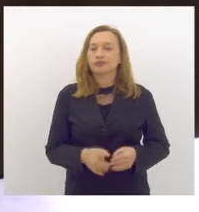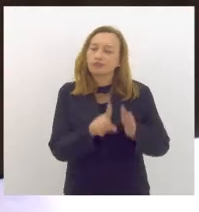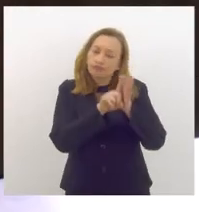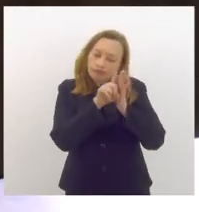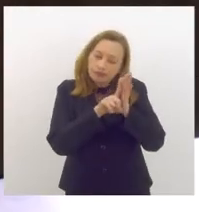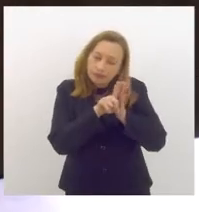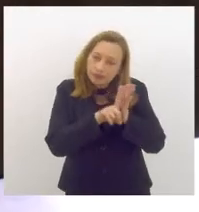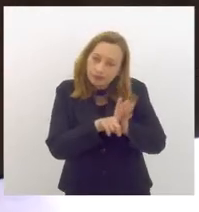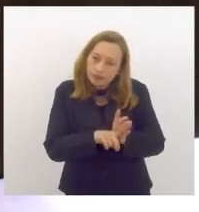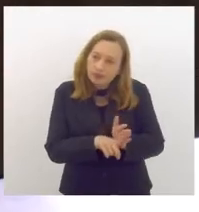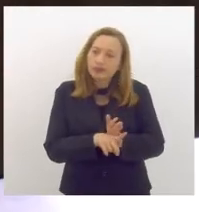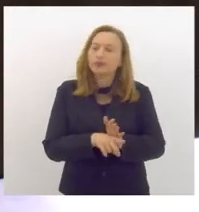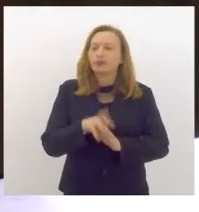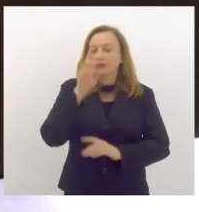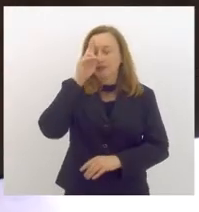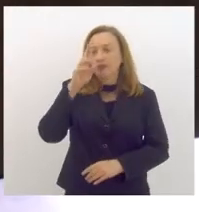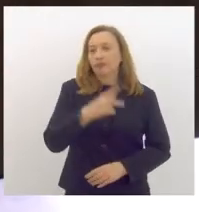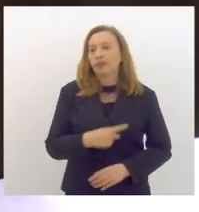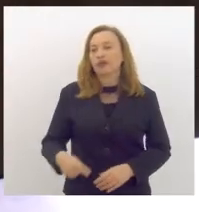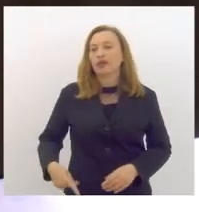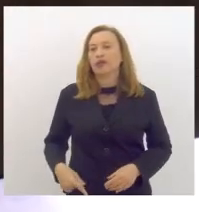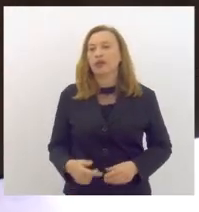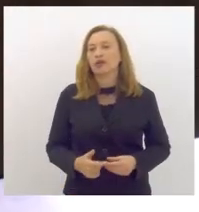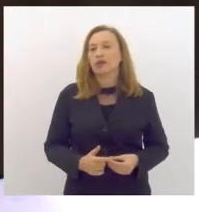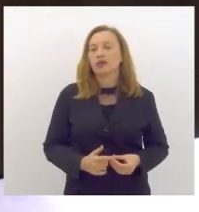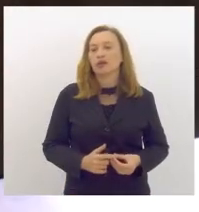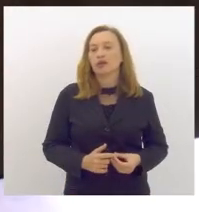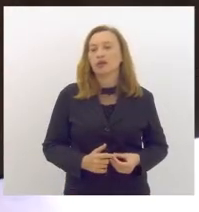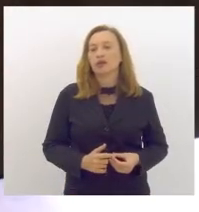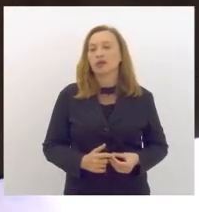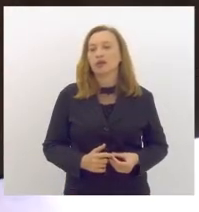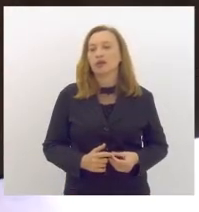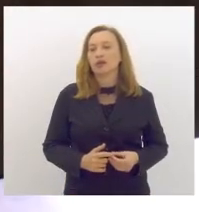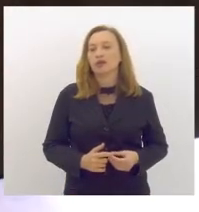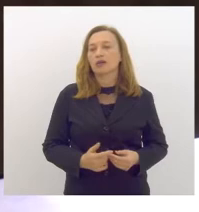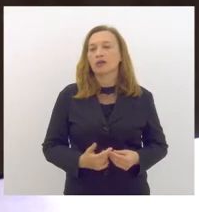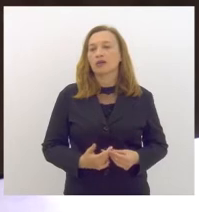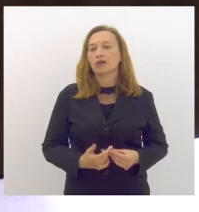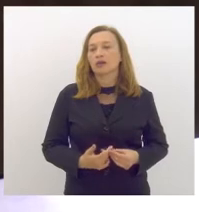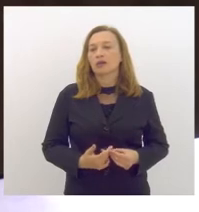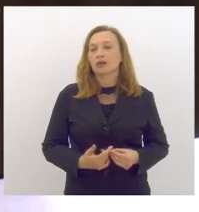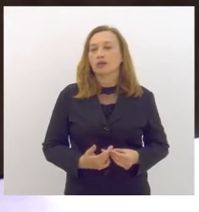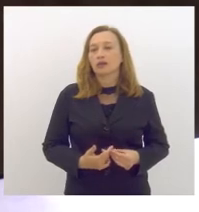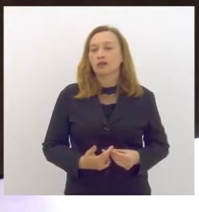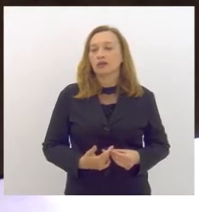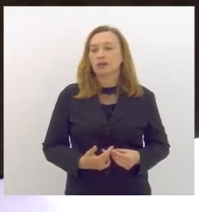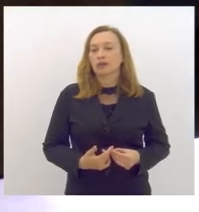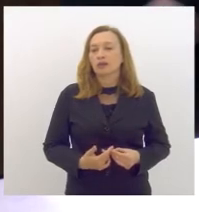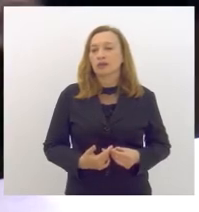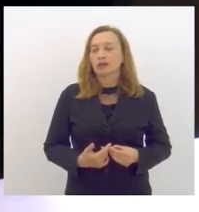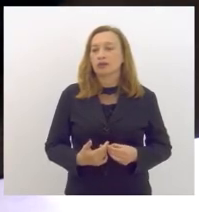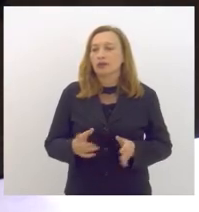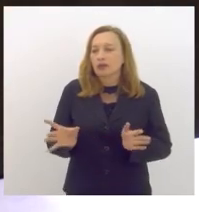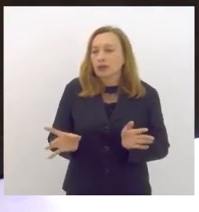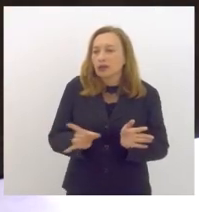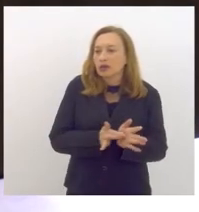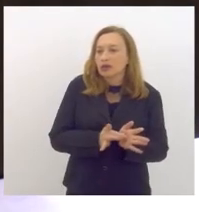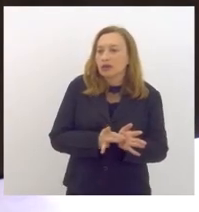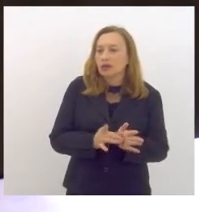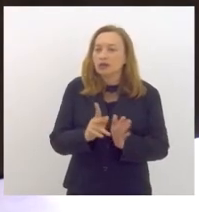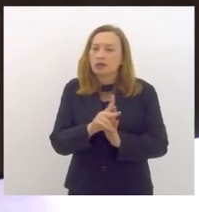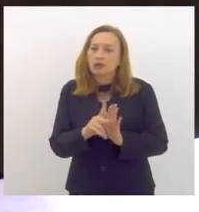examinamos a hipótese, senhor presidente, de dar o parecer pela anexação ao